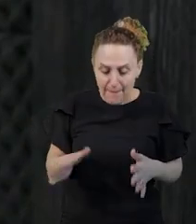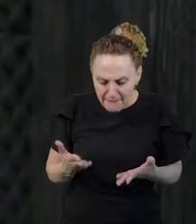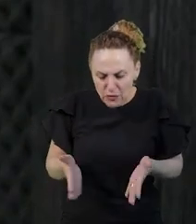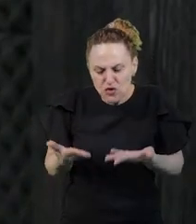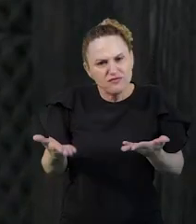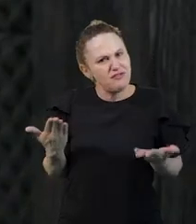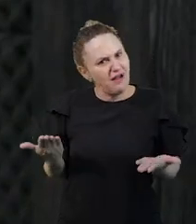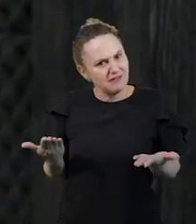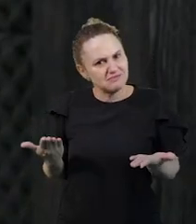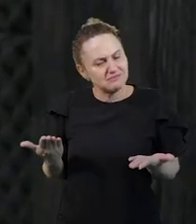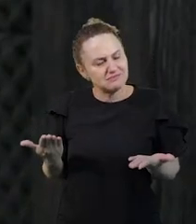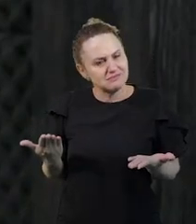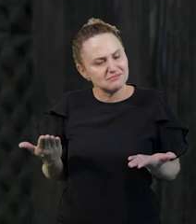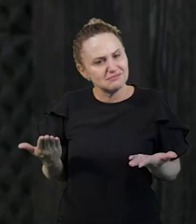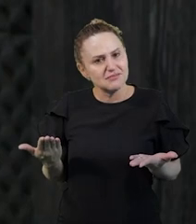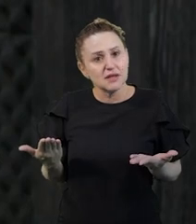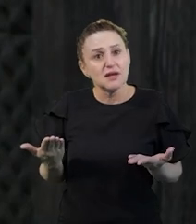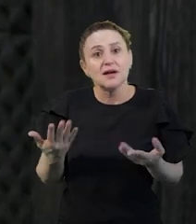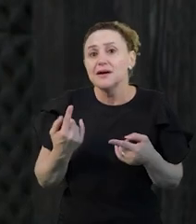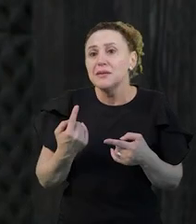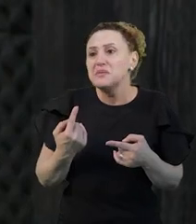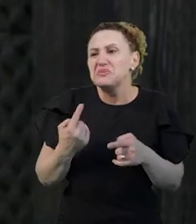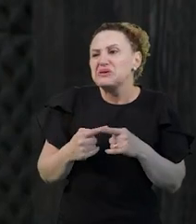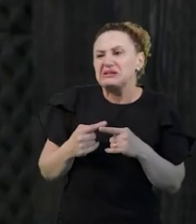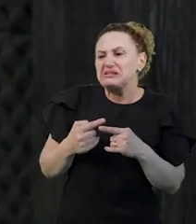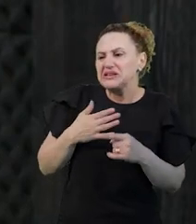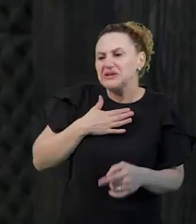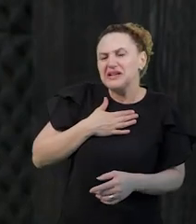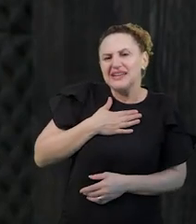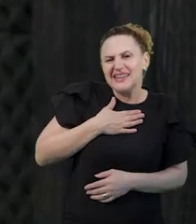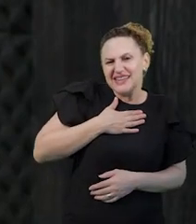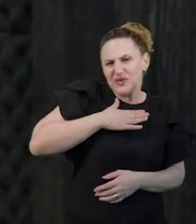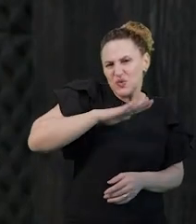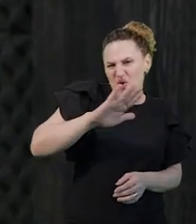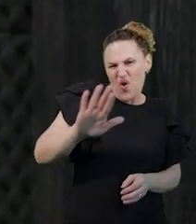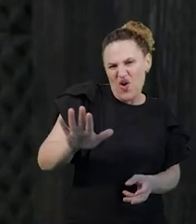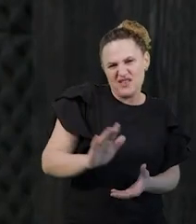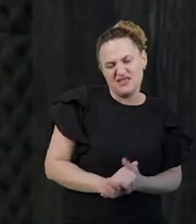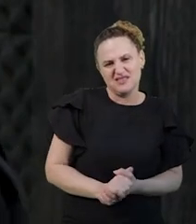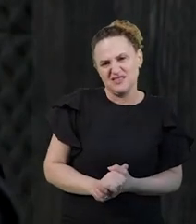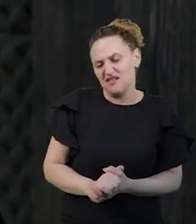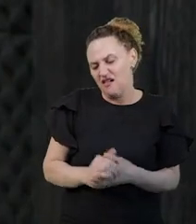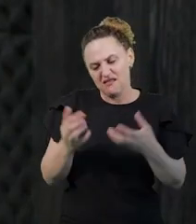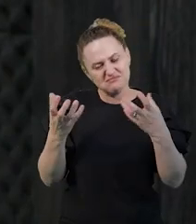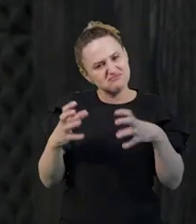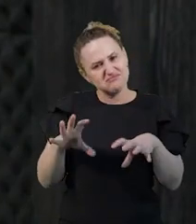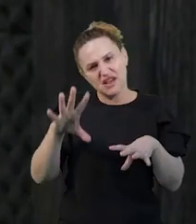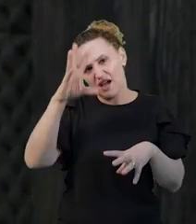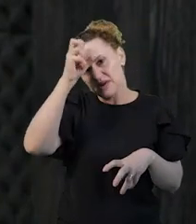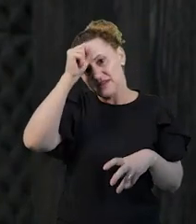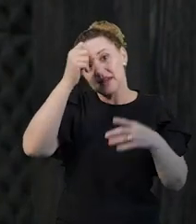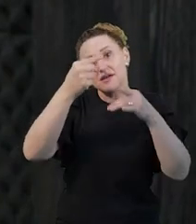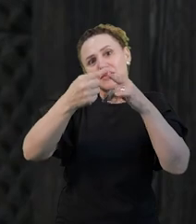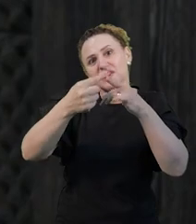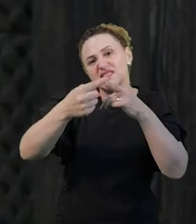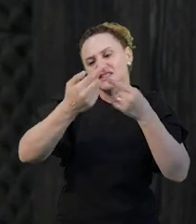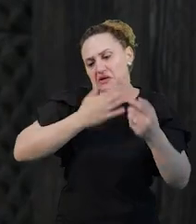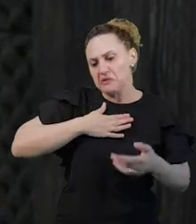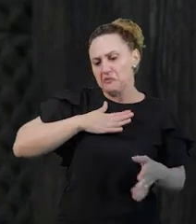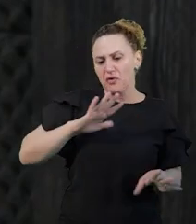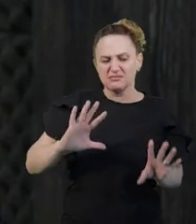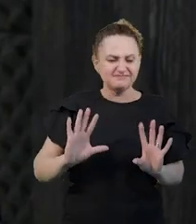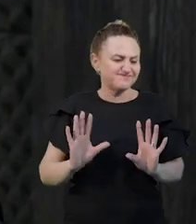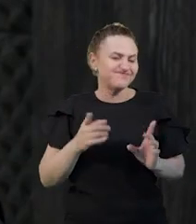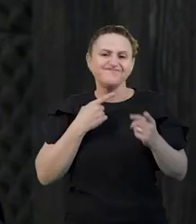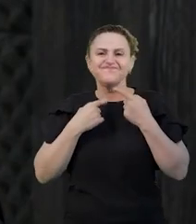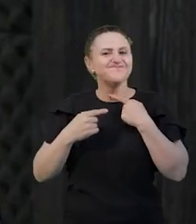É porque, possivelmente, ele não trabalha com aquilo que ele gosta, não faz aquilo que ele gostaria. Talvez, se você fizesse dessa forma, isso não quer dizer que você vai